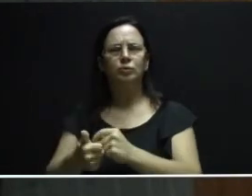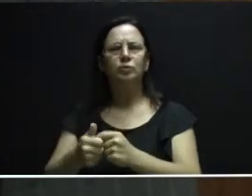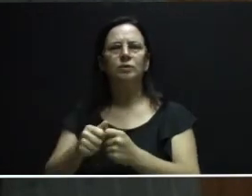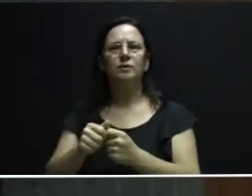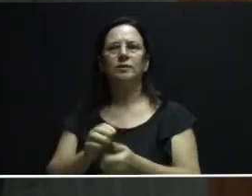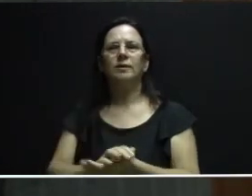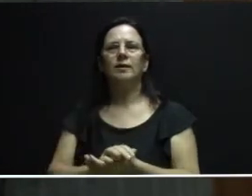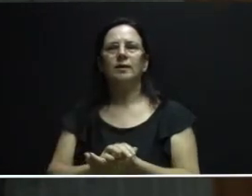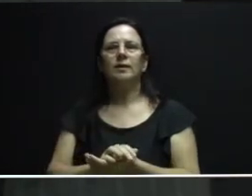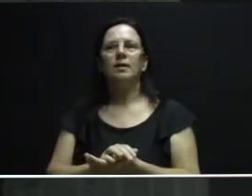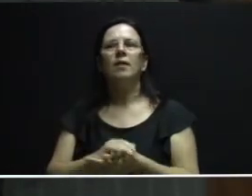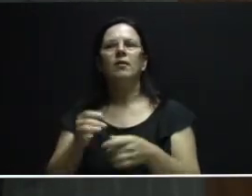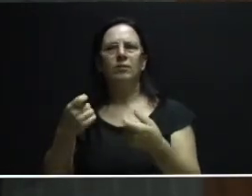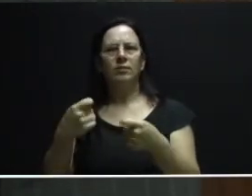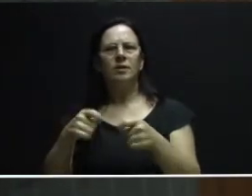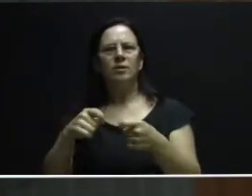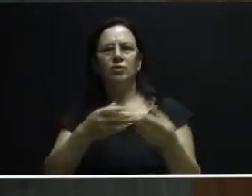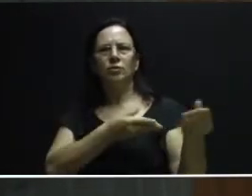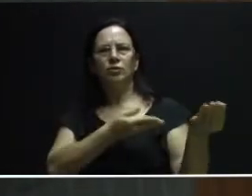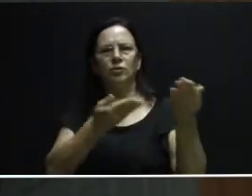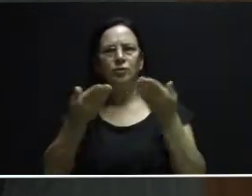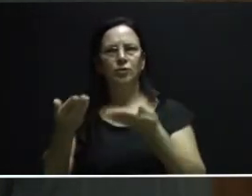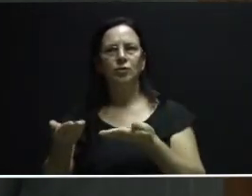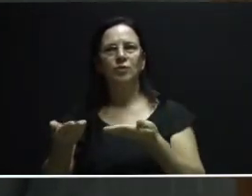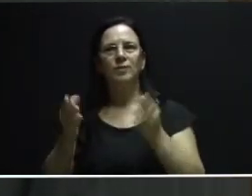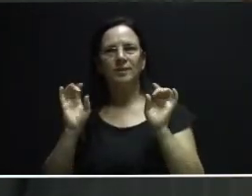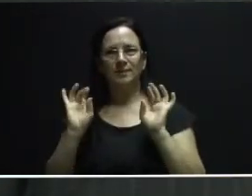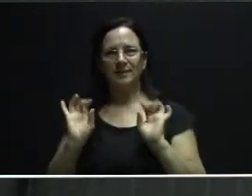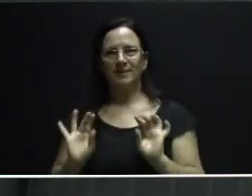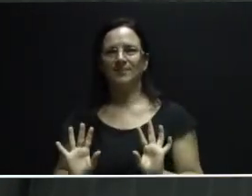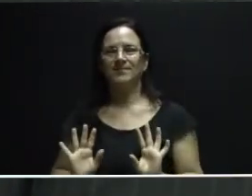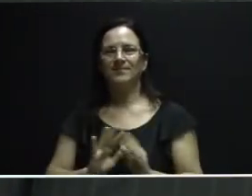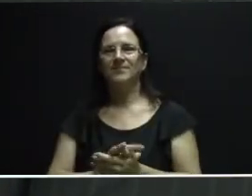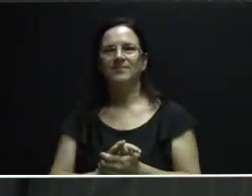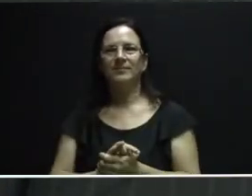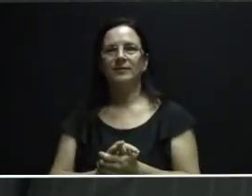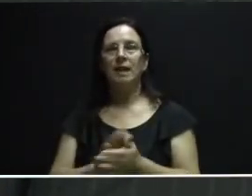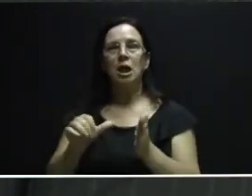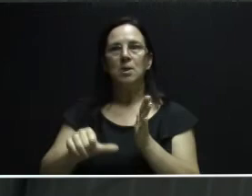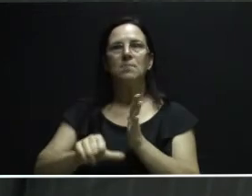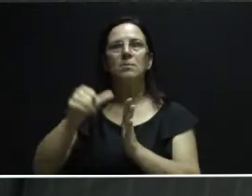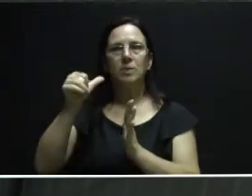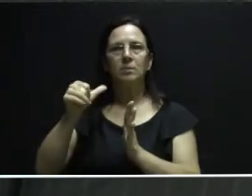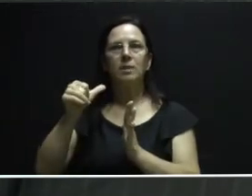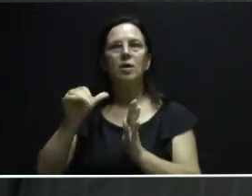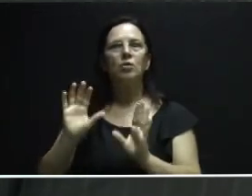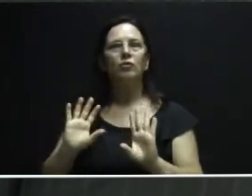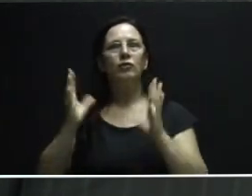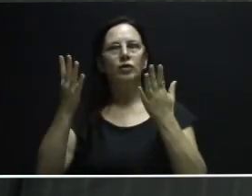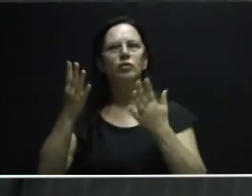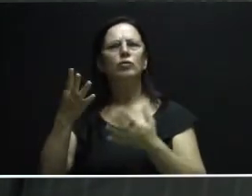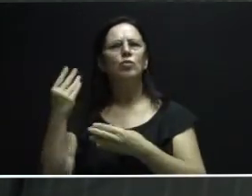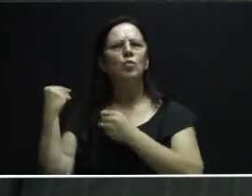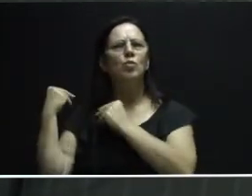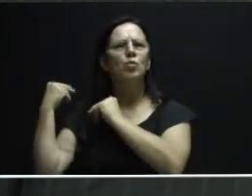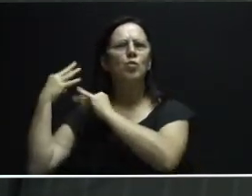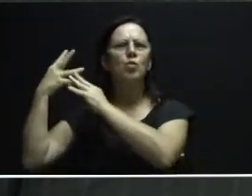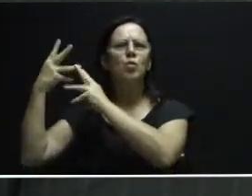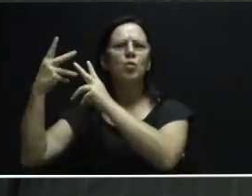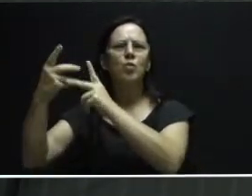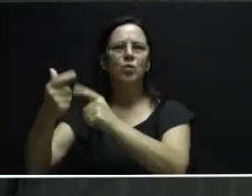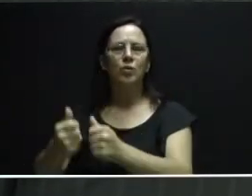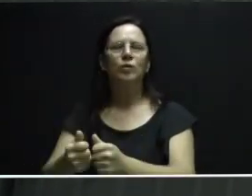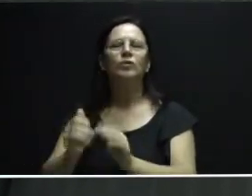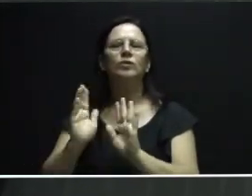física e que merecidamente estão recebendo a homenagem na noite de hoje. O primeiro ato solene de muitos que estão por vir e